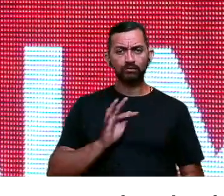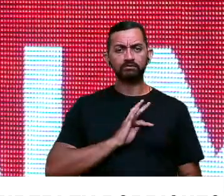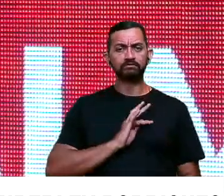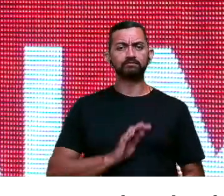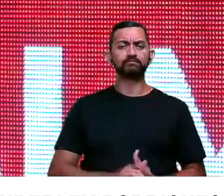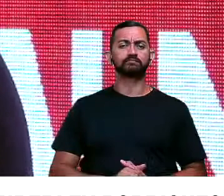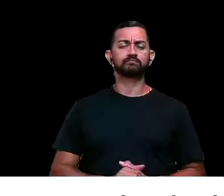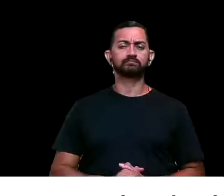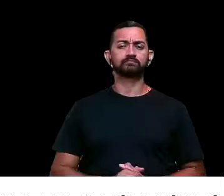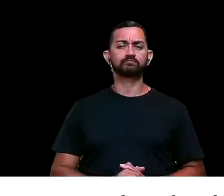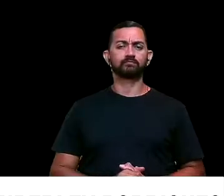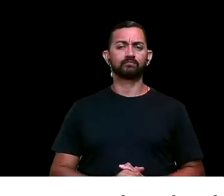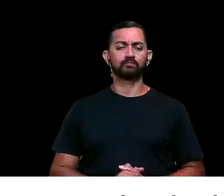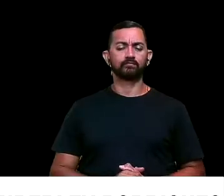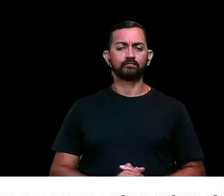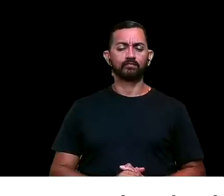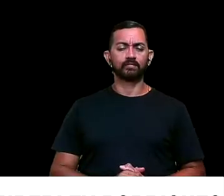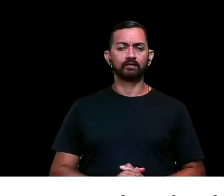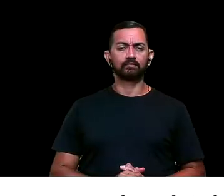desse policial.